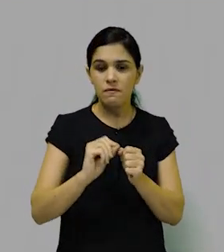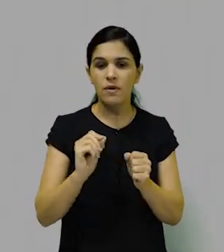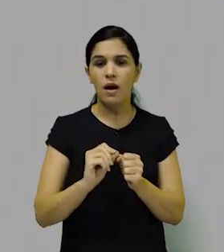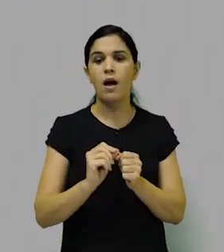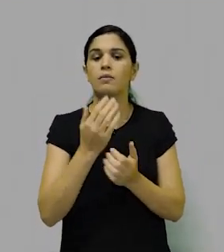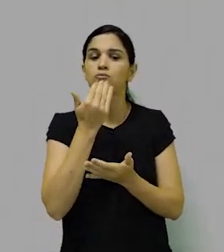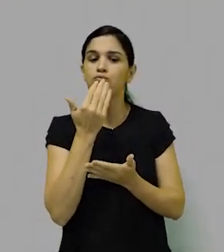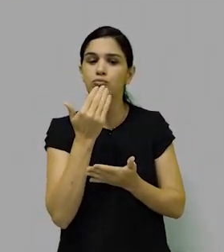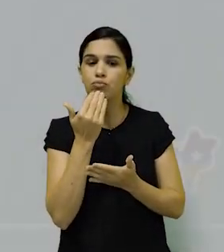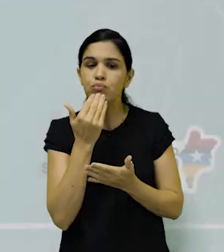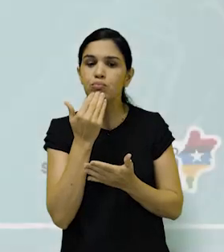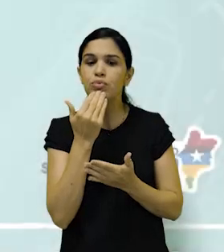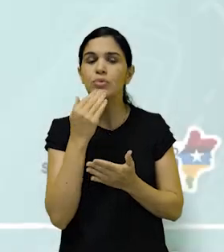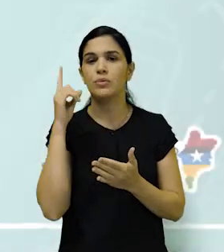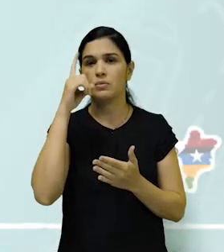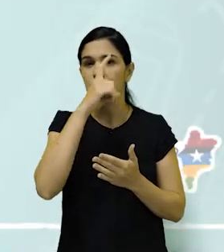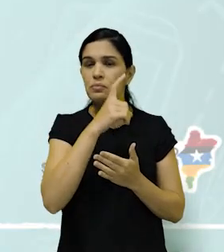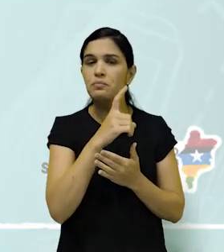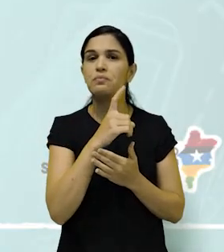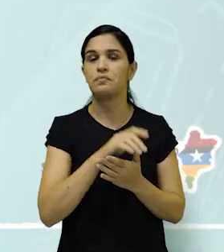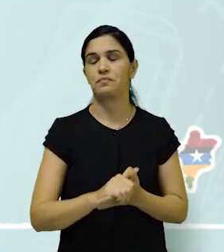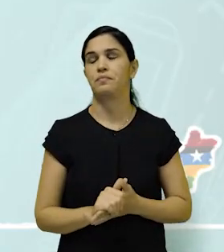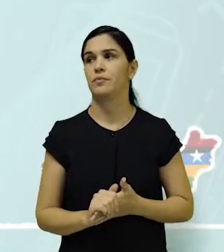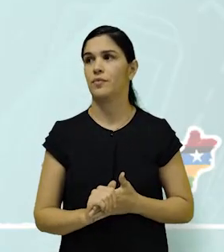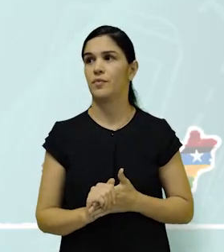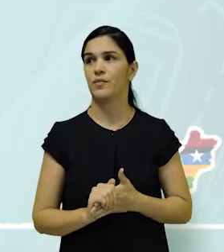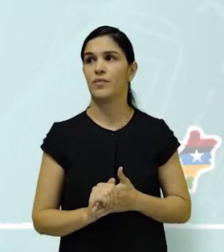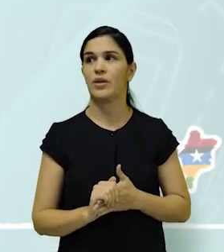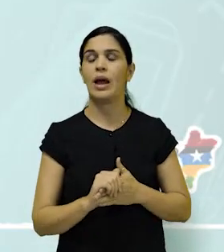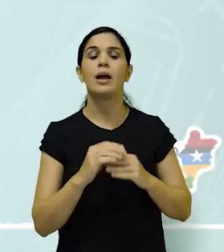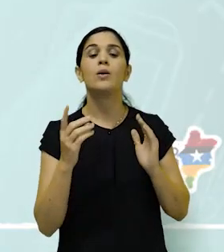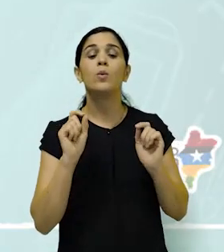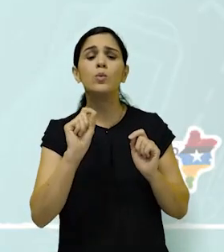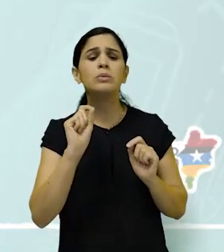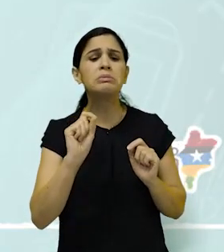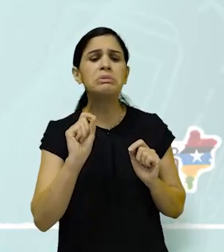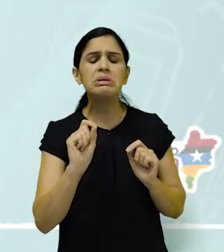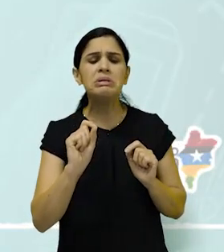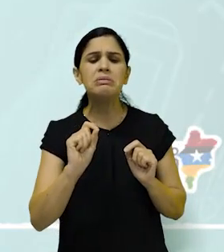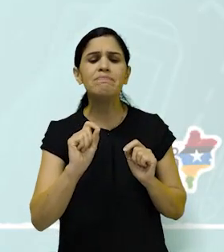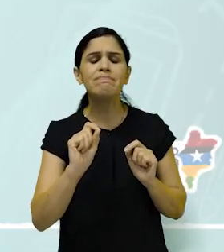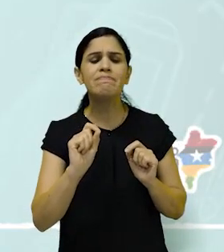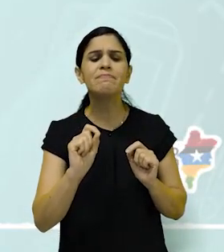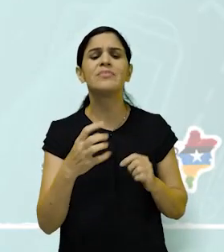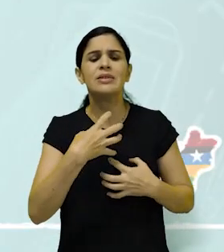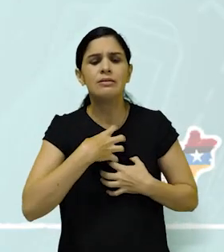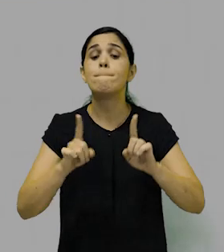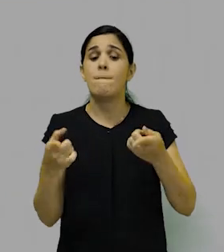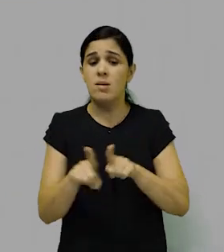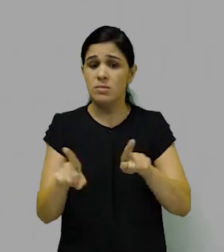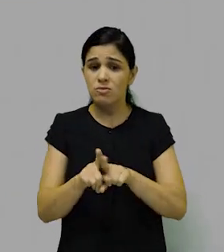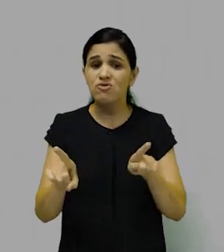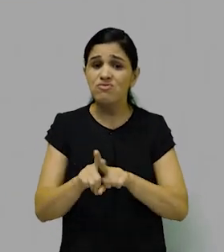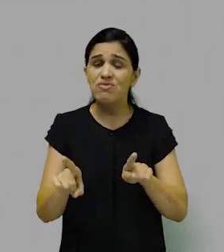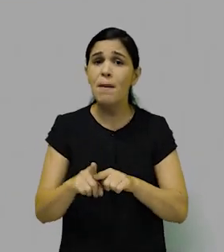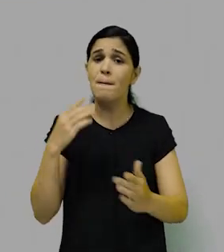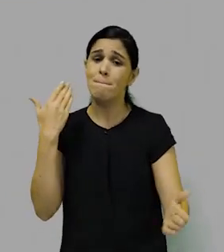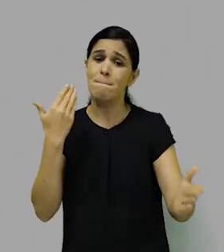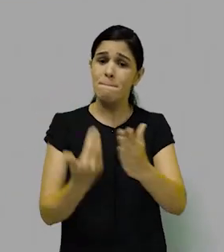falamos de obesidade e IMC, se nós calcularmos o IMC dessa pessoa, que é aquela fórmula que eu coloquei para vocês,